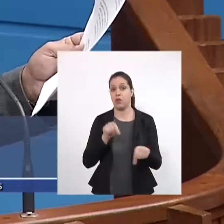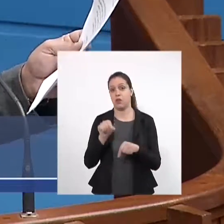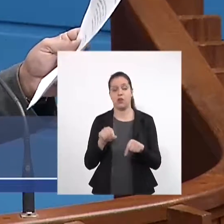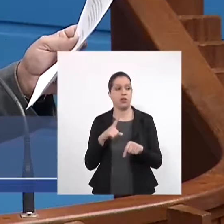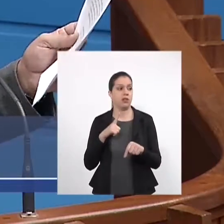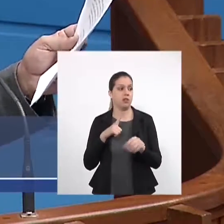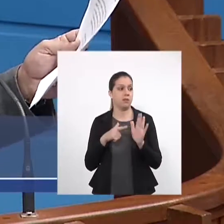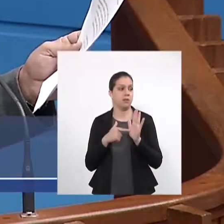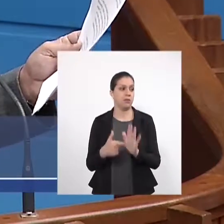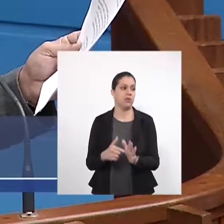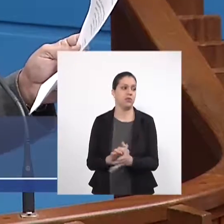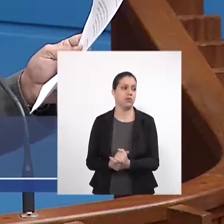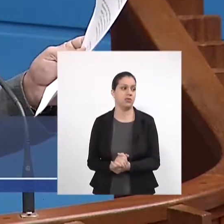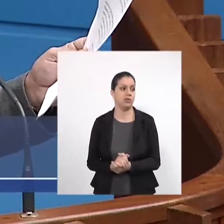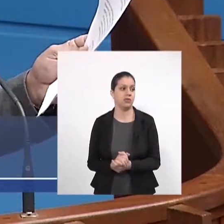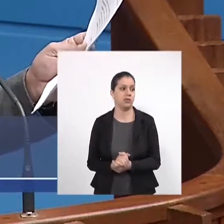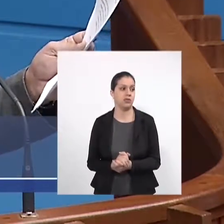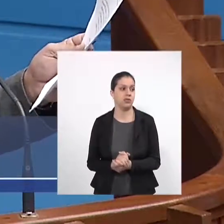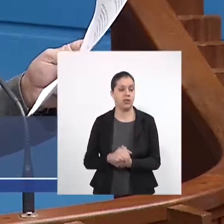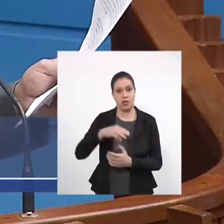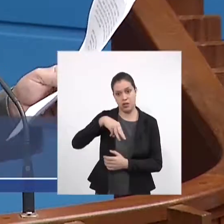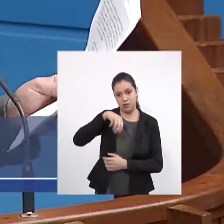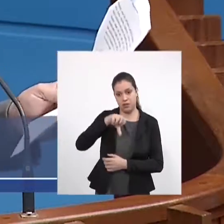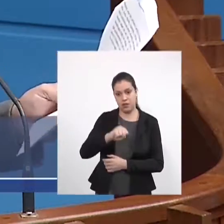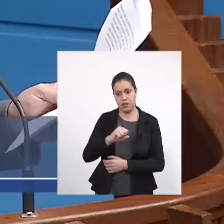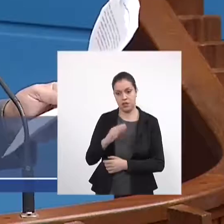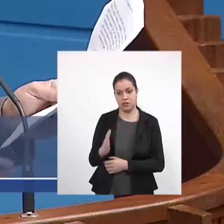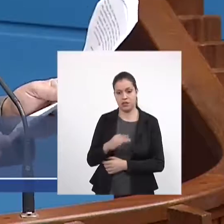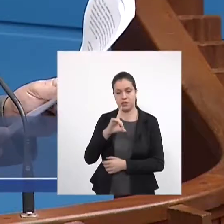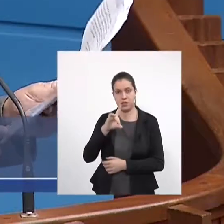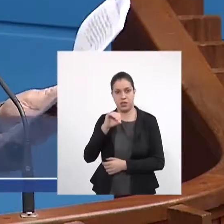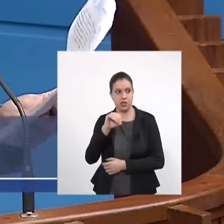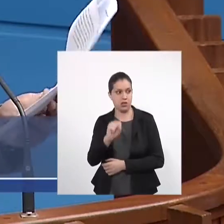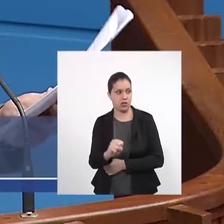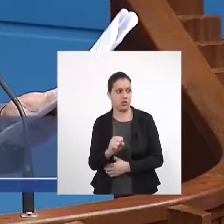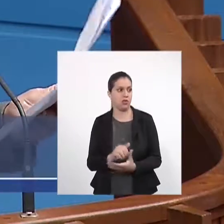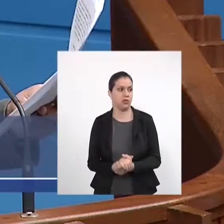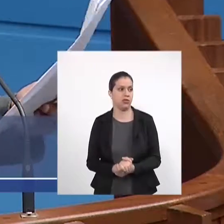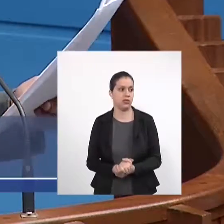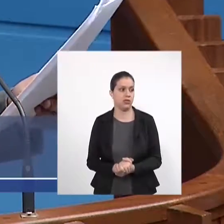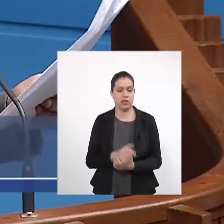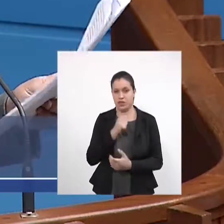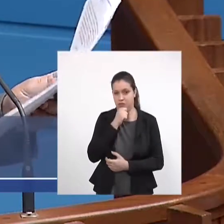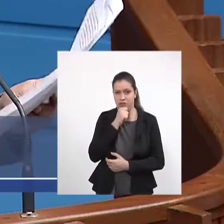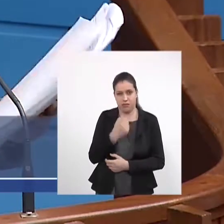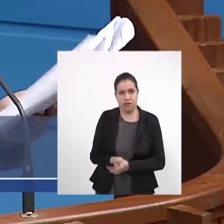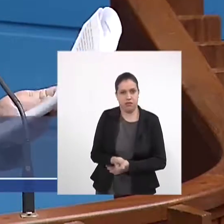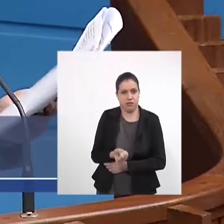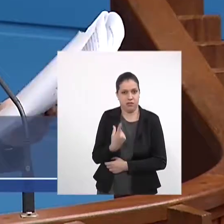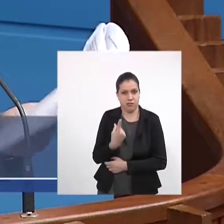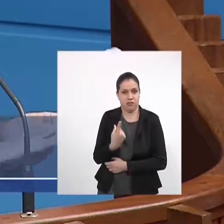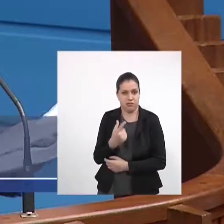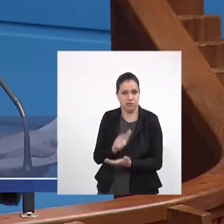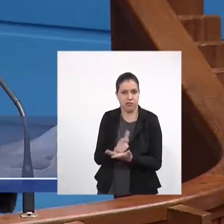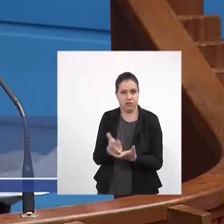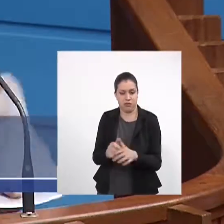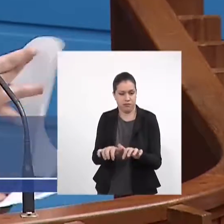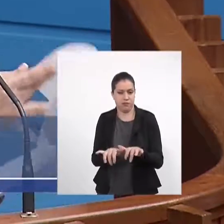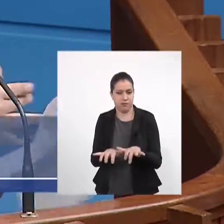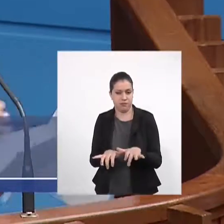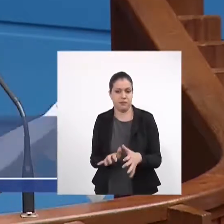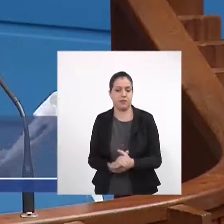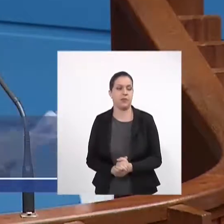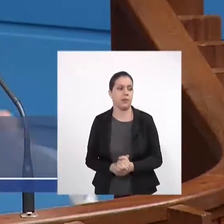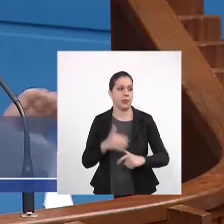modelos que gerava a versão MS-DOS, ainda um corpo estranho na vida dos jornalistas que atuavam